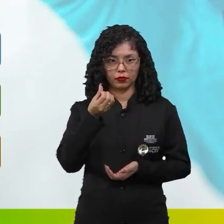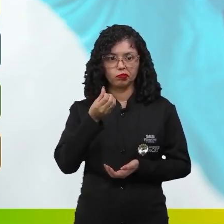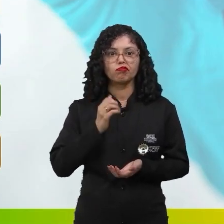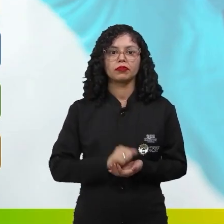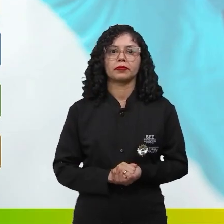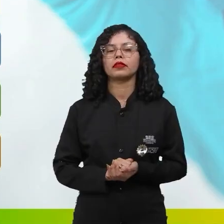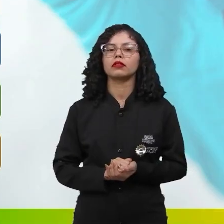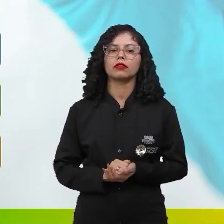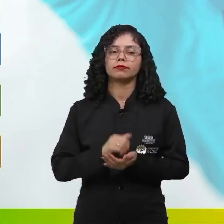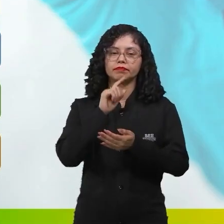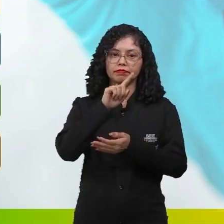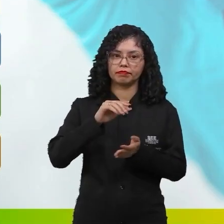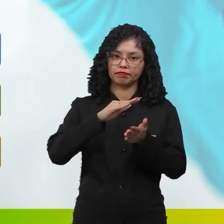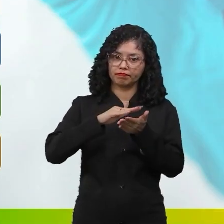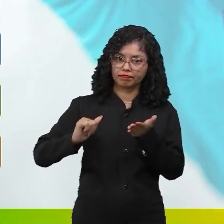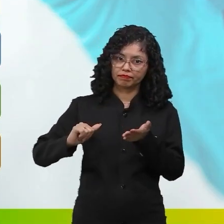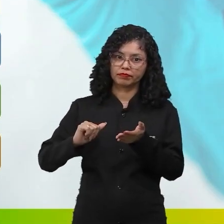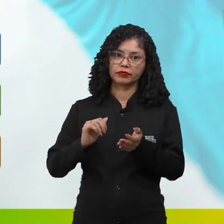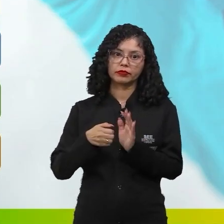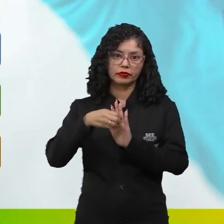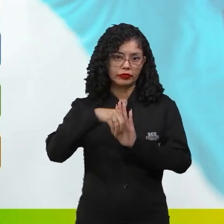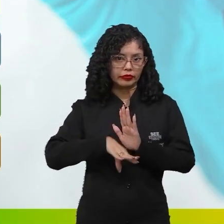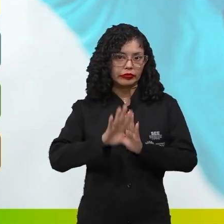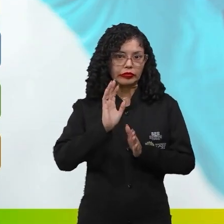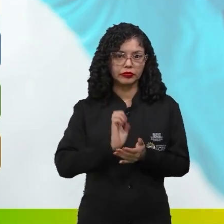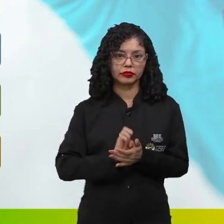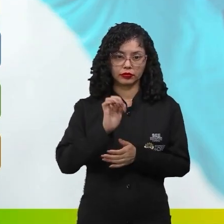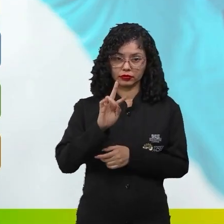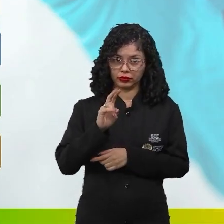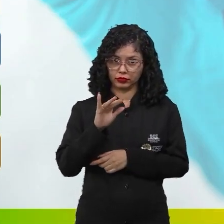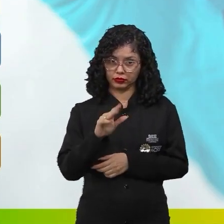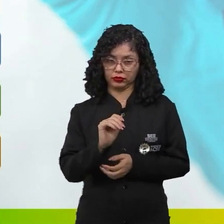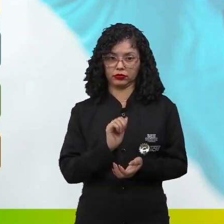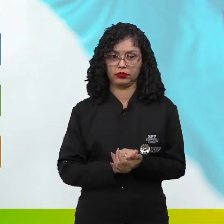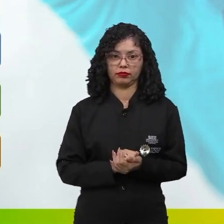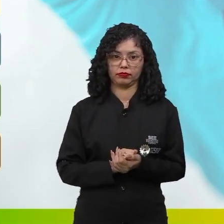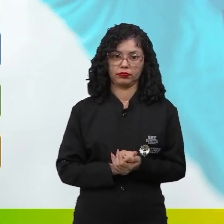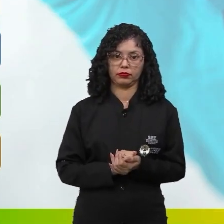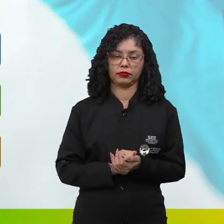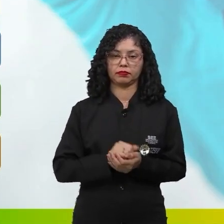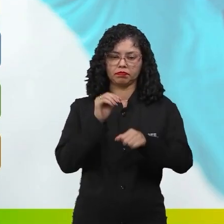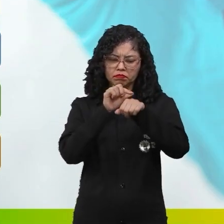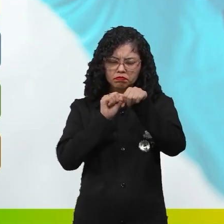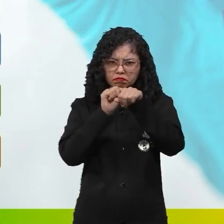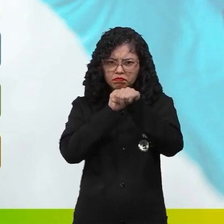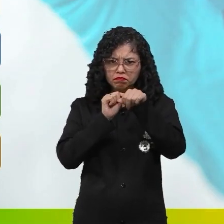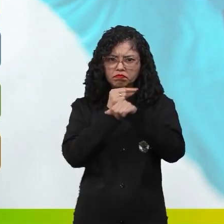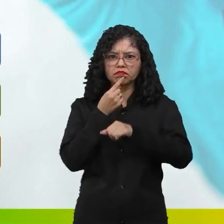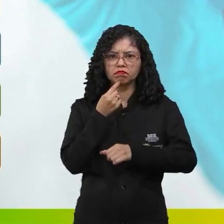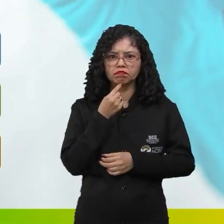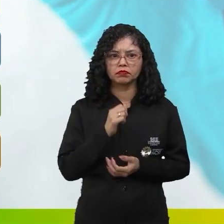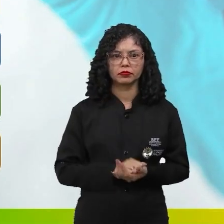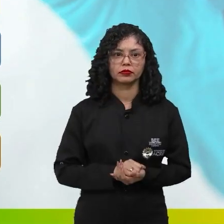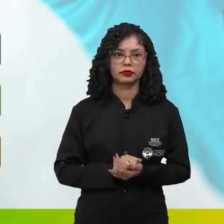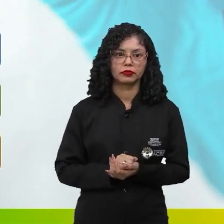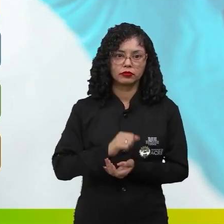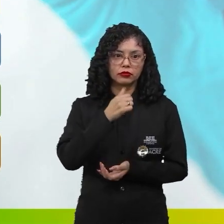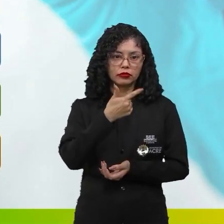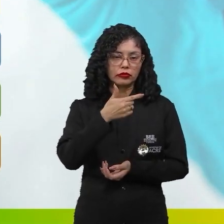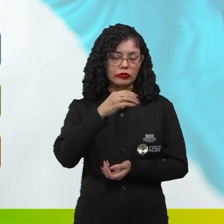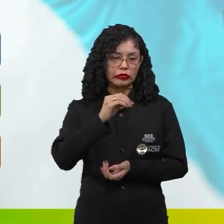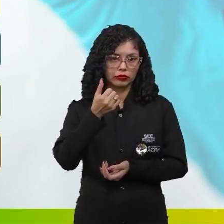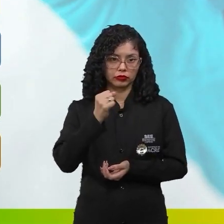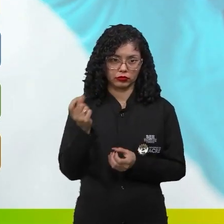2016, tá? Temos certificado de eliminação da transmissão endêmica do sarampo no Brasil. E em 2018